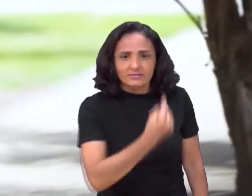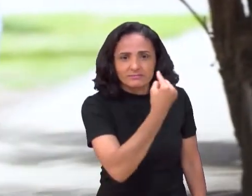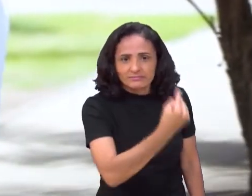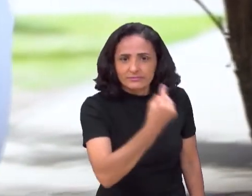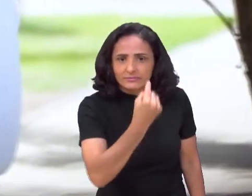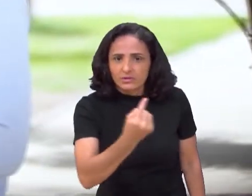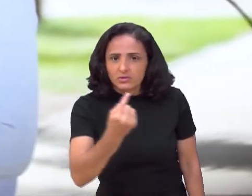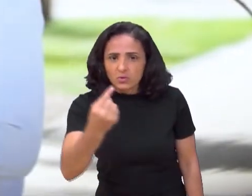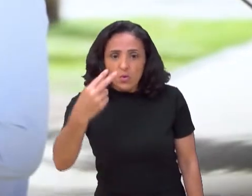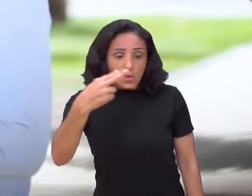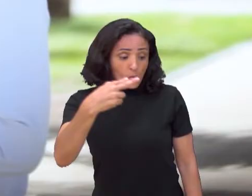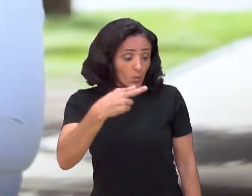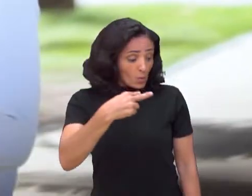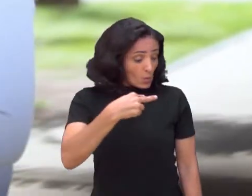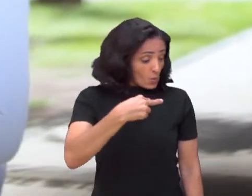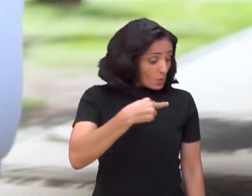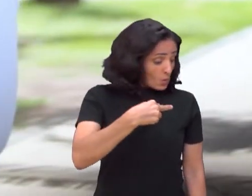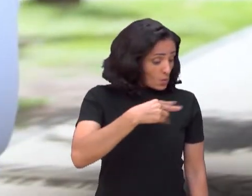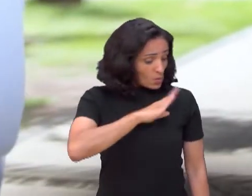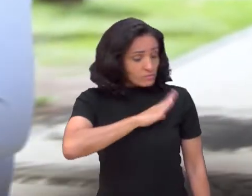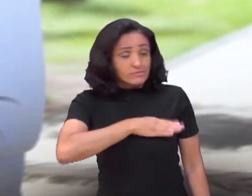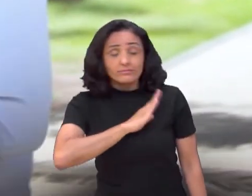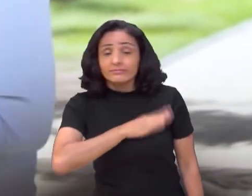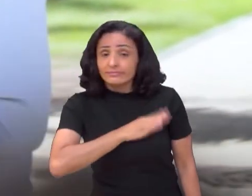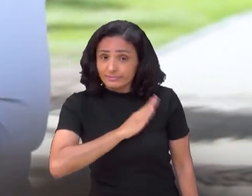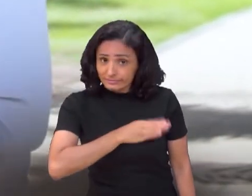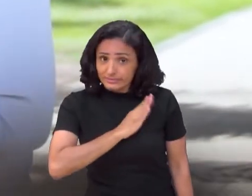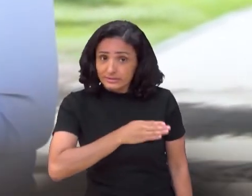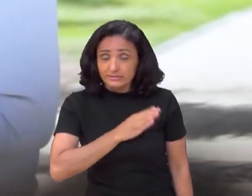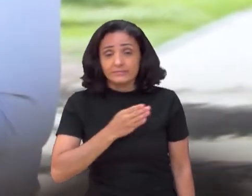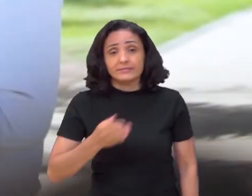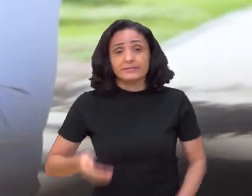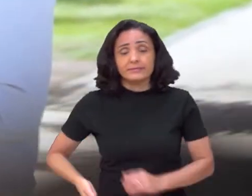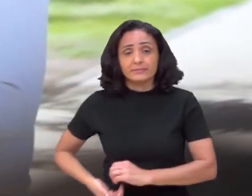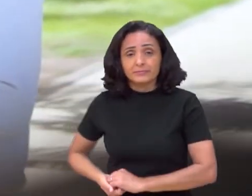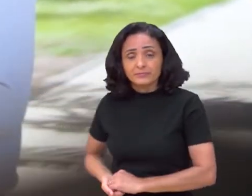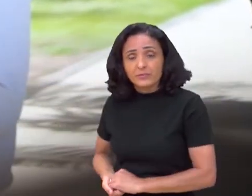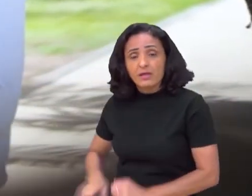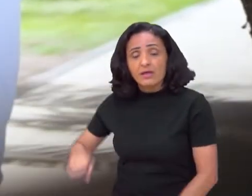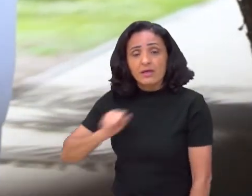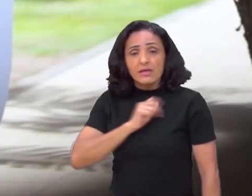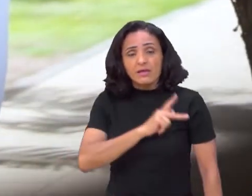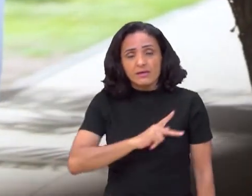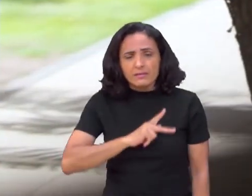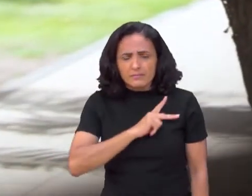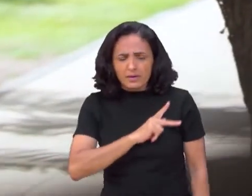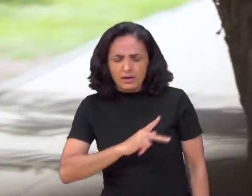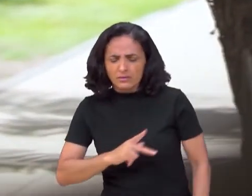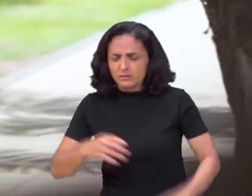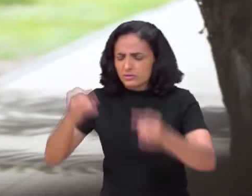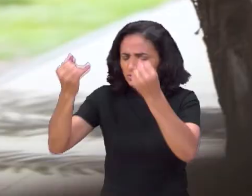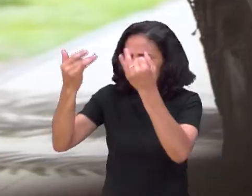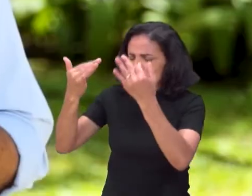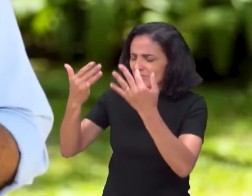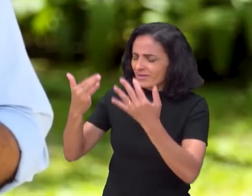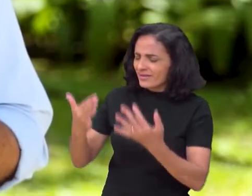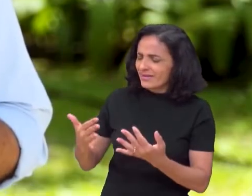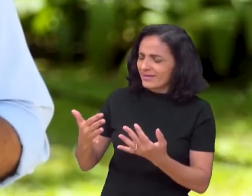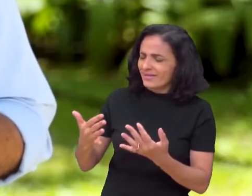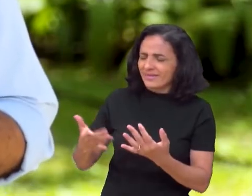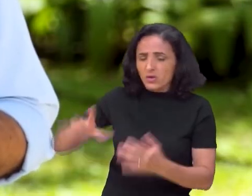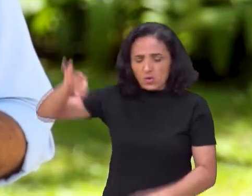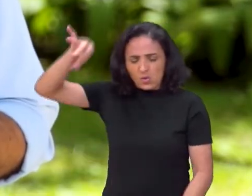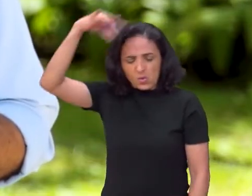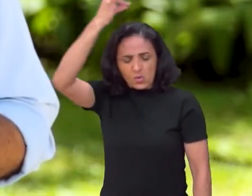sonda o nosso interior. É justamente isso que Paulo diz no versículo número 27. E aquele que examina os